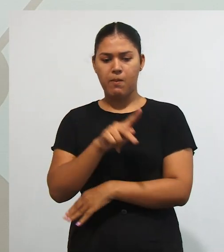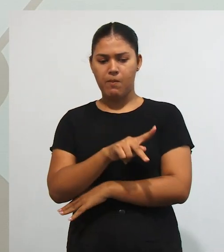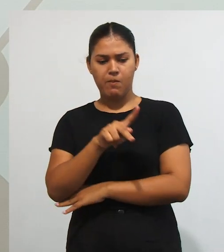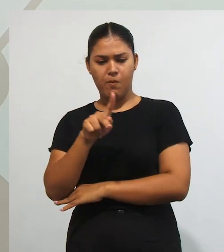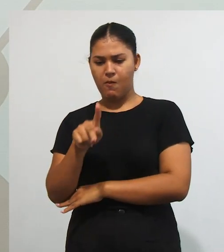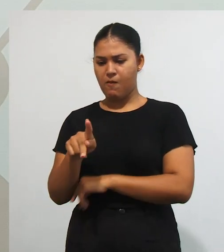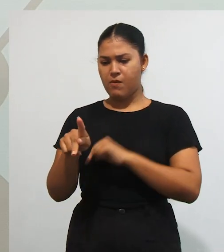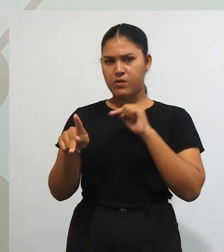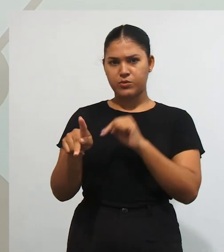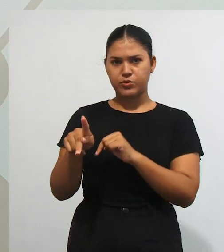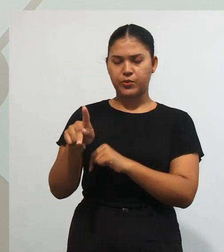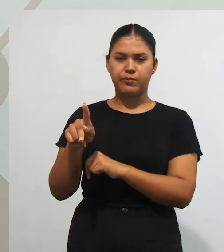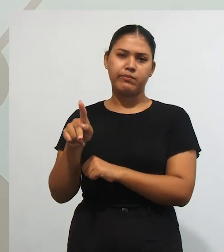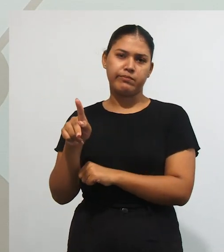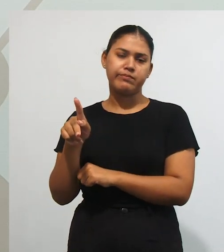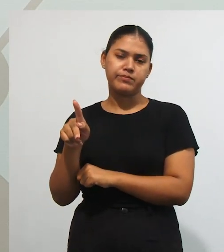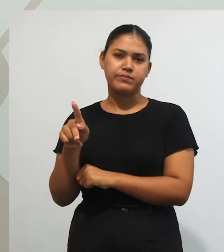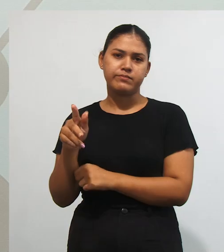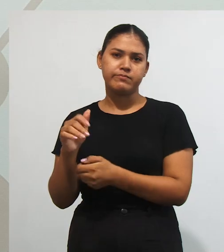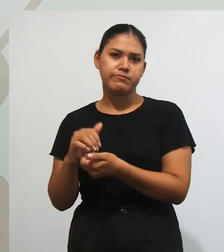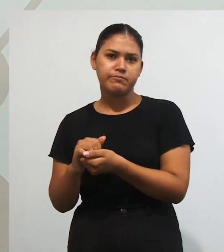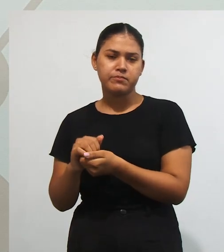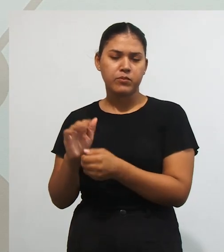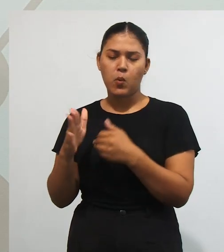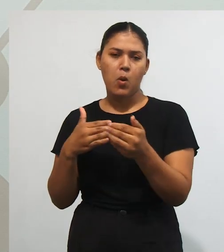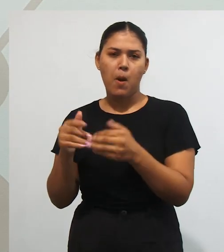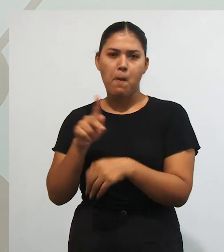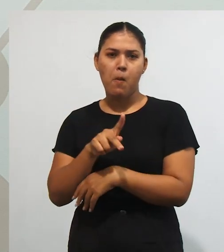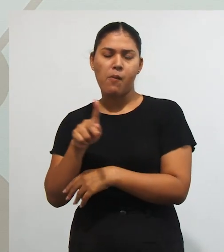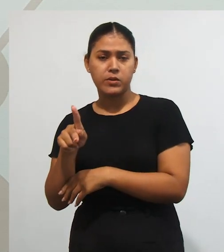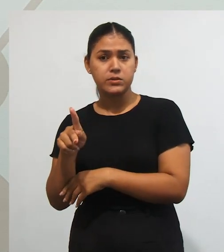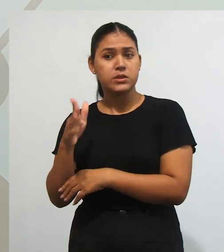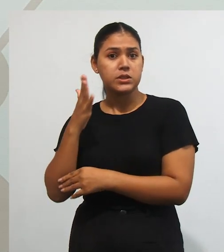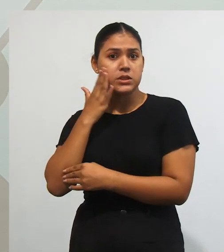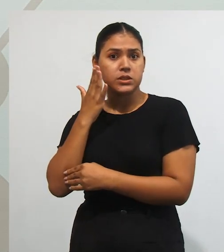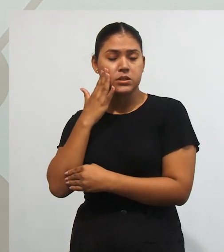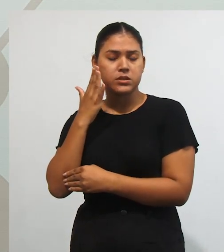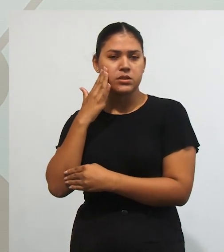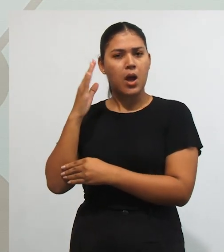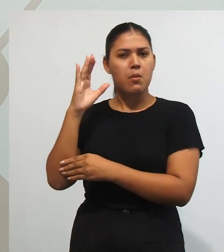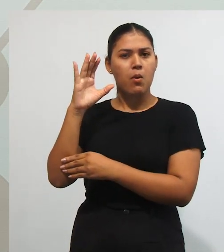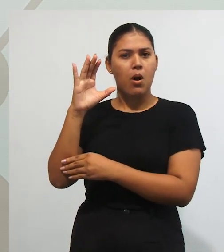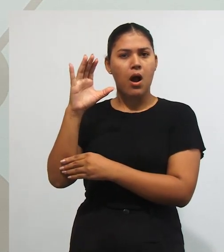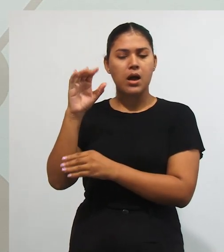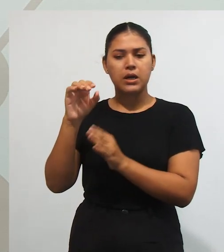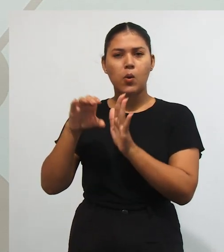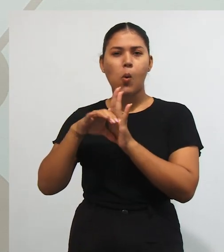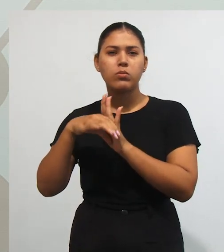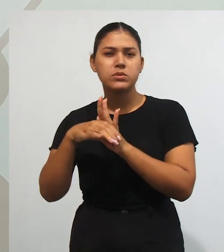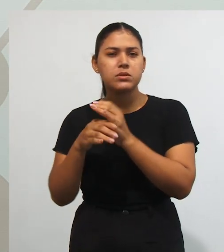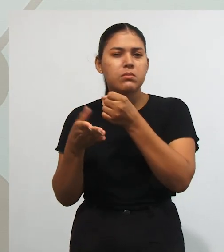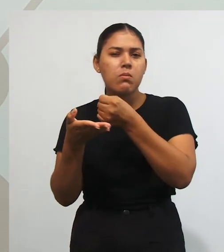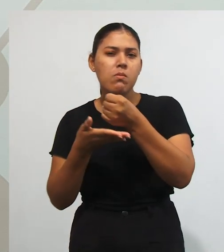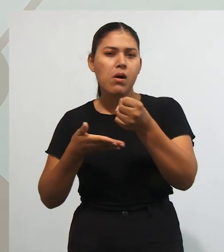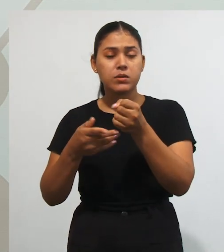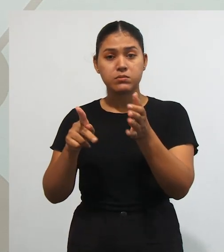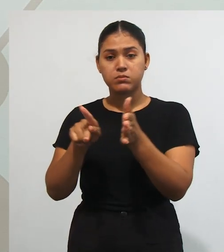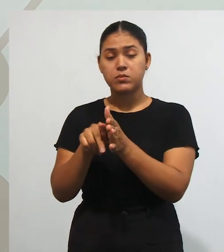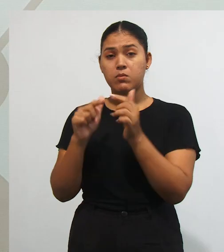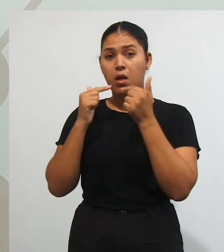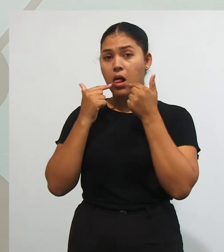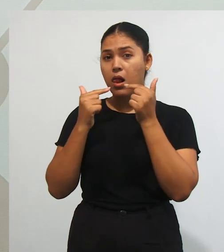professor, o docente, a docente, independentemente se conhece a concepção de linguagem ou não, é importante dizer